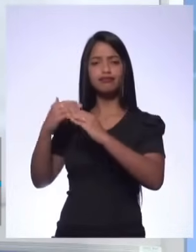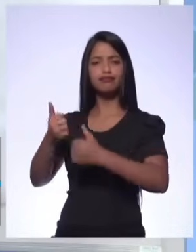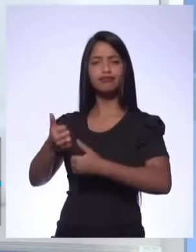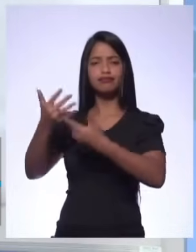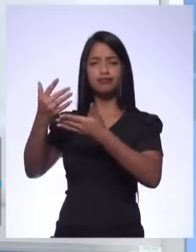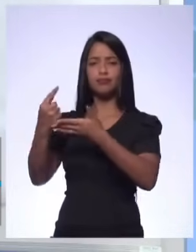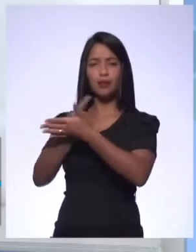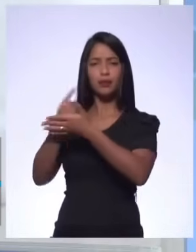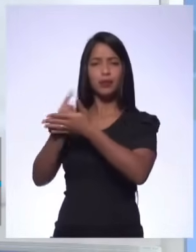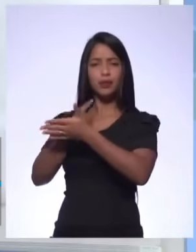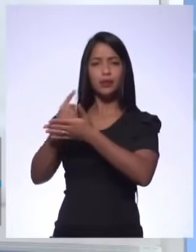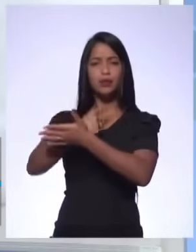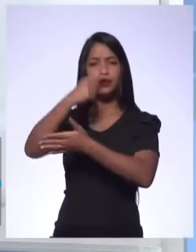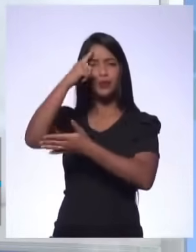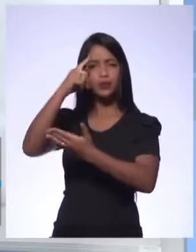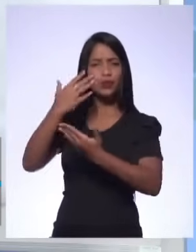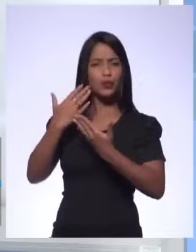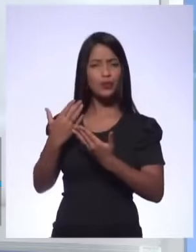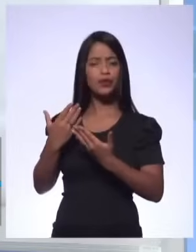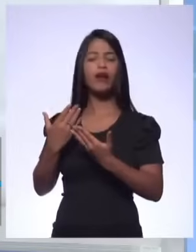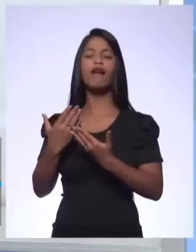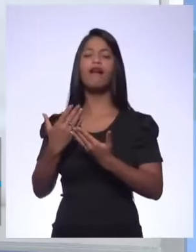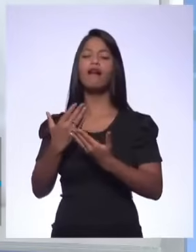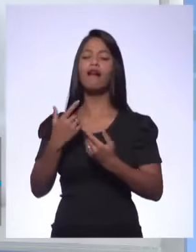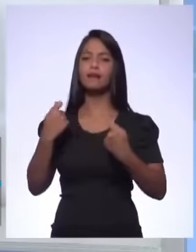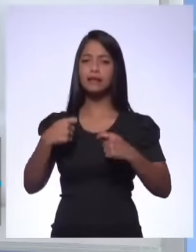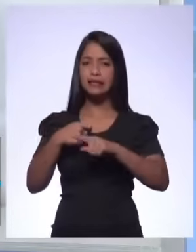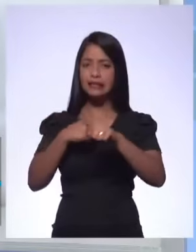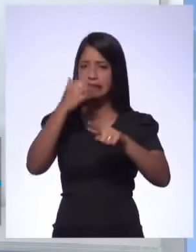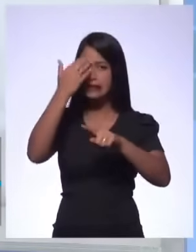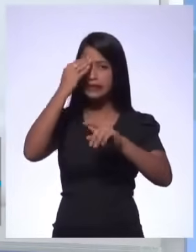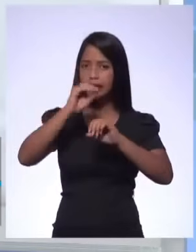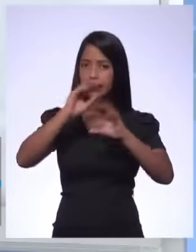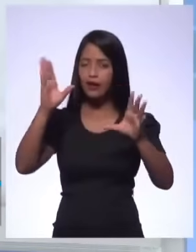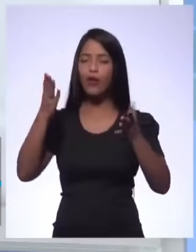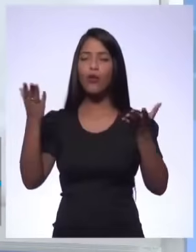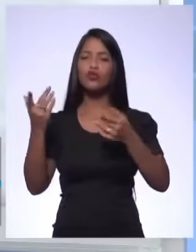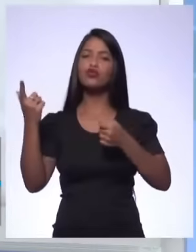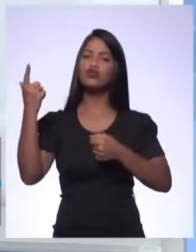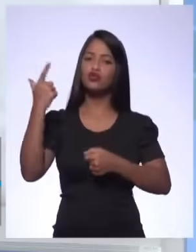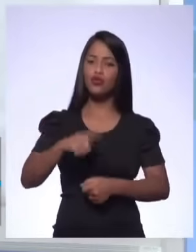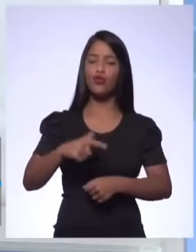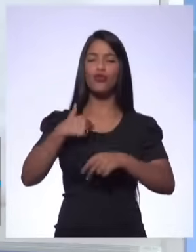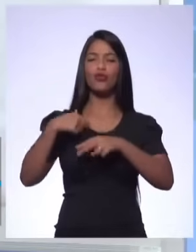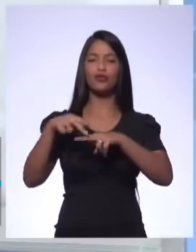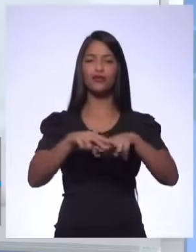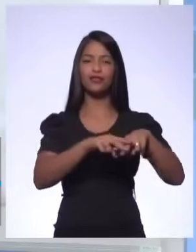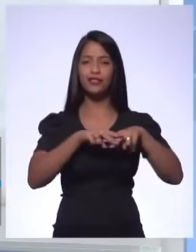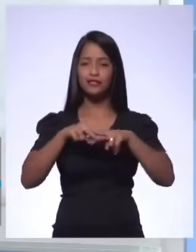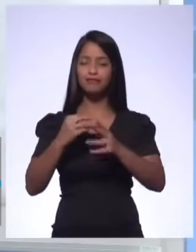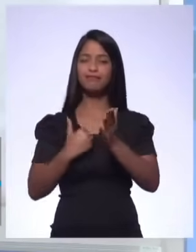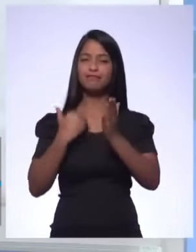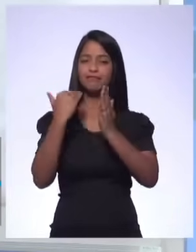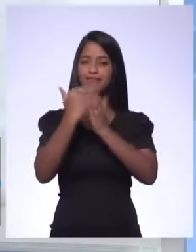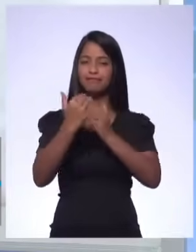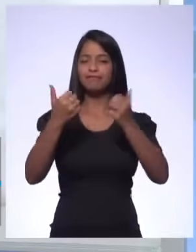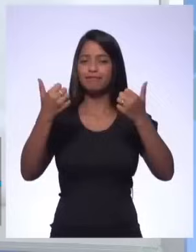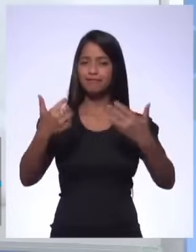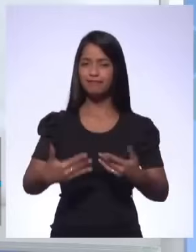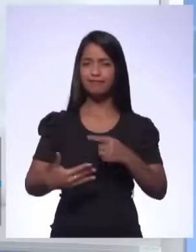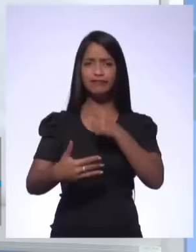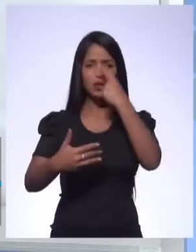que não ficou bem respondido, tá? Então eu vou voltar ao assunto hoje e se tiver mais alguma dúvida, é lógico que vocês colocam no